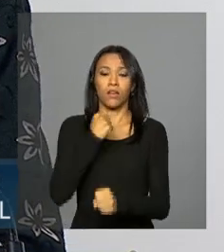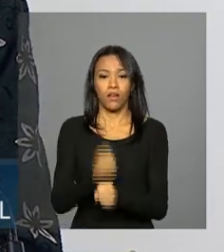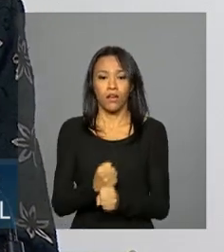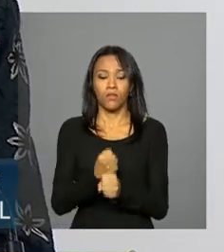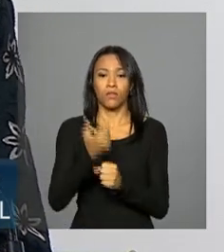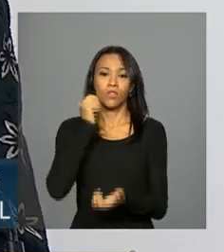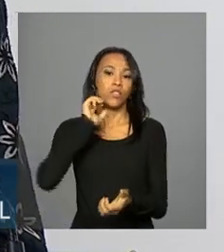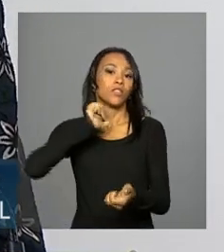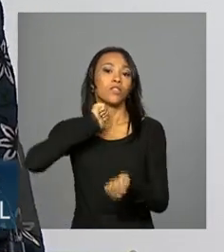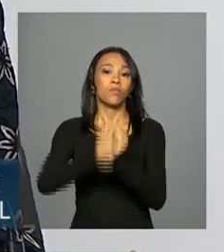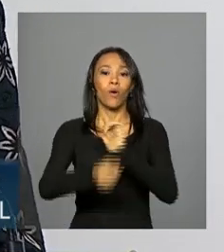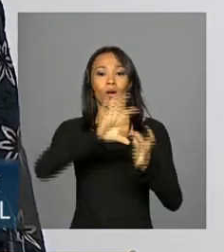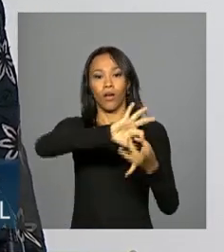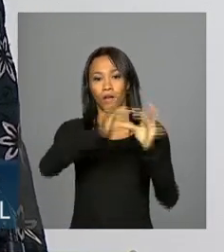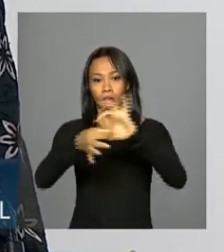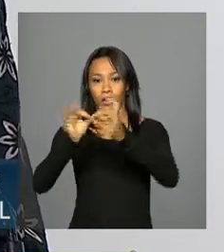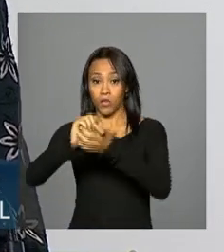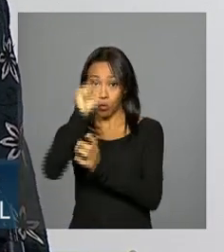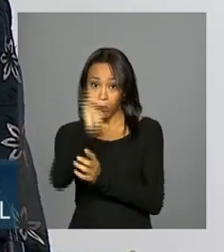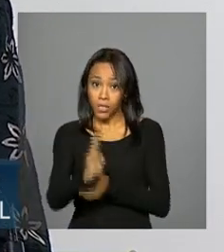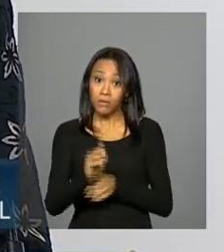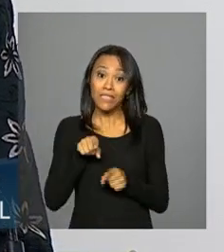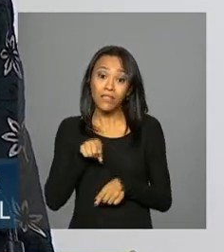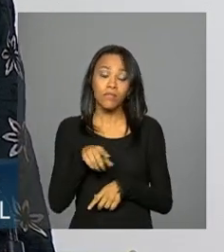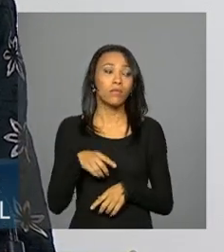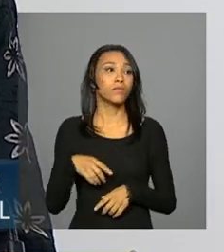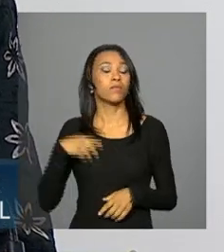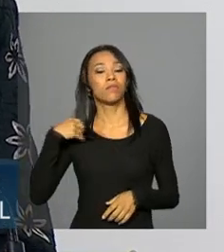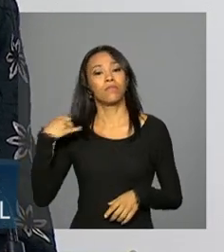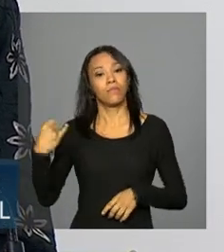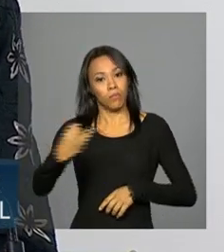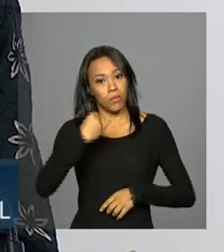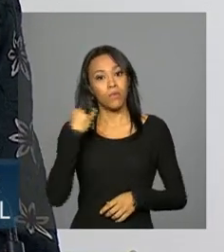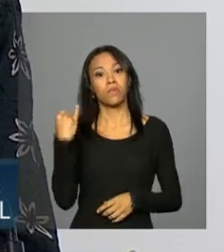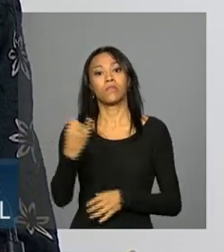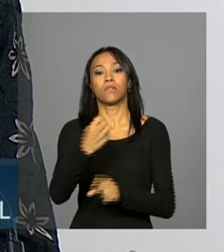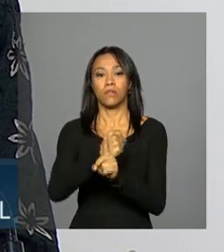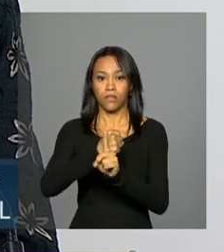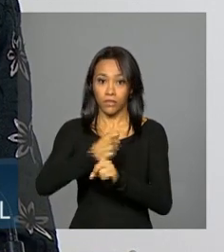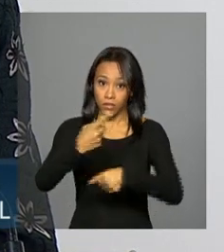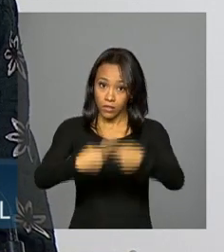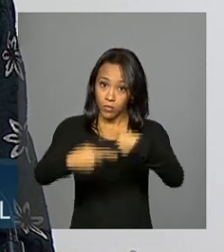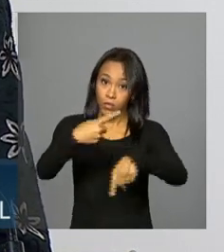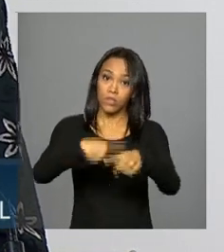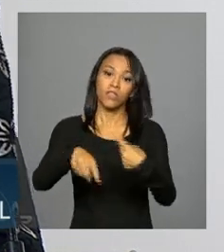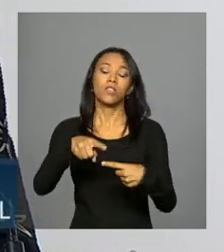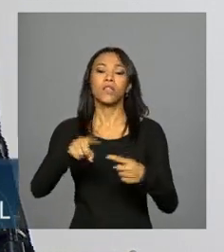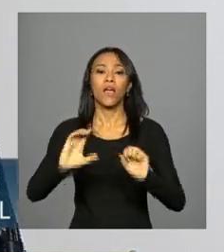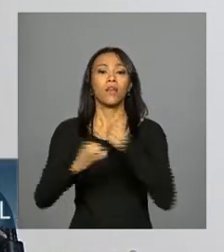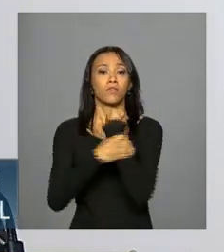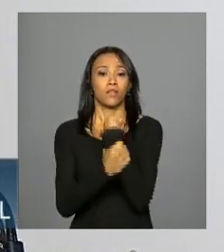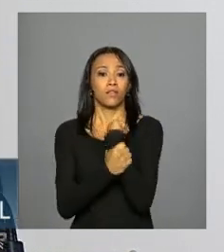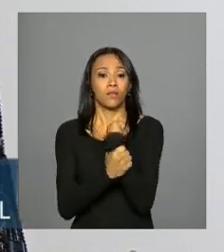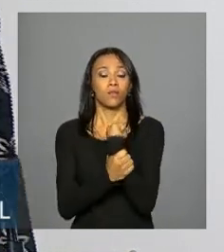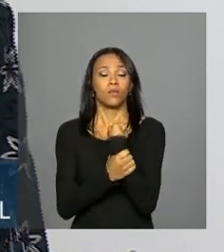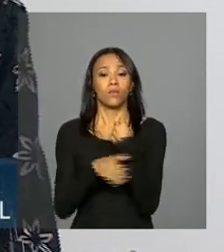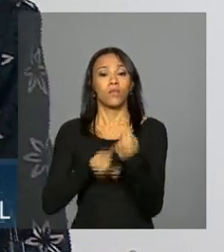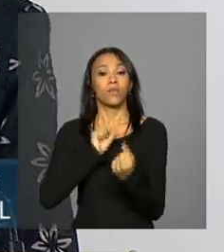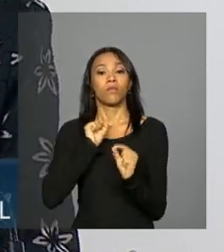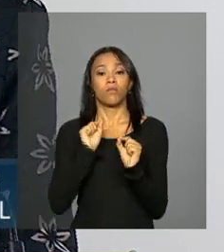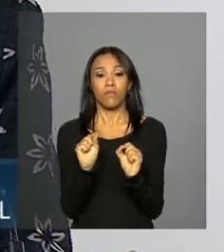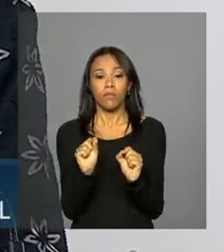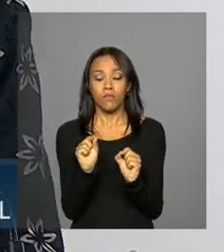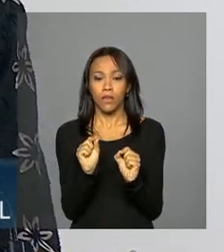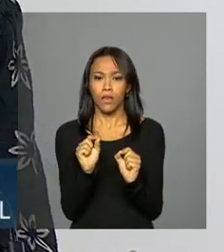Brasil, é muito importante essas políticas que levam à garantia da